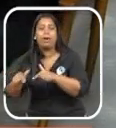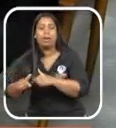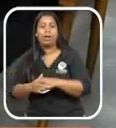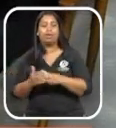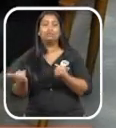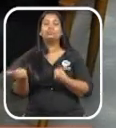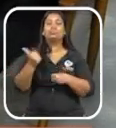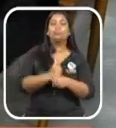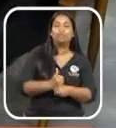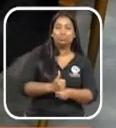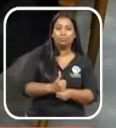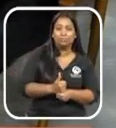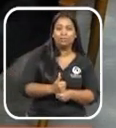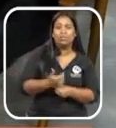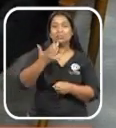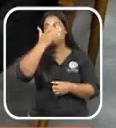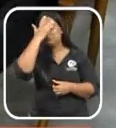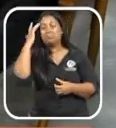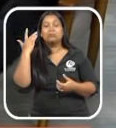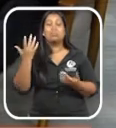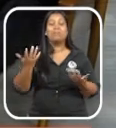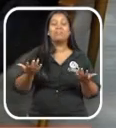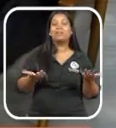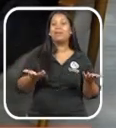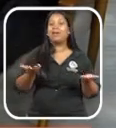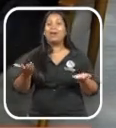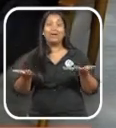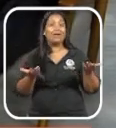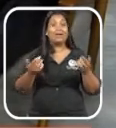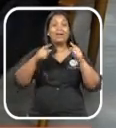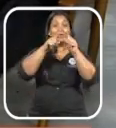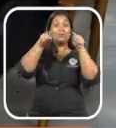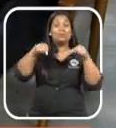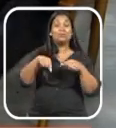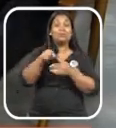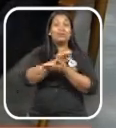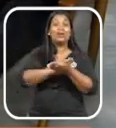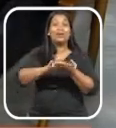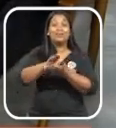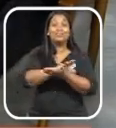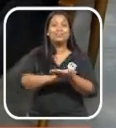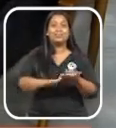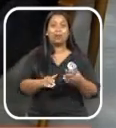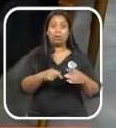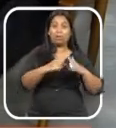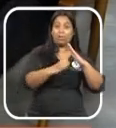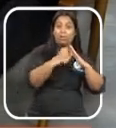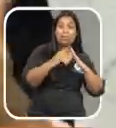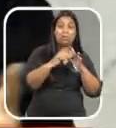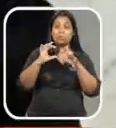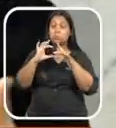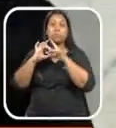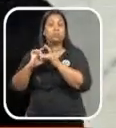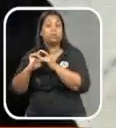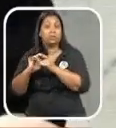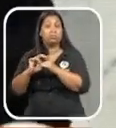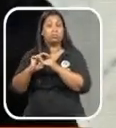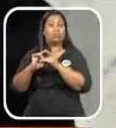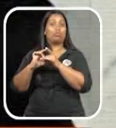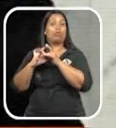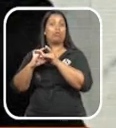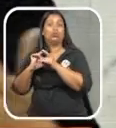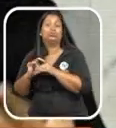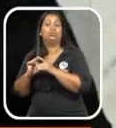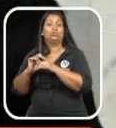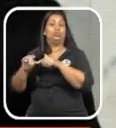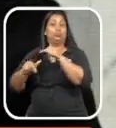não é funcionária de ninguém, ela não é dessa empresa, ela não tem nenhum vínculo emocional ou trabalhista, assim, tem um vínculo trabalhista, mas não tem nenhum